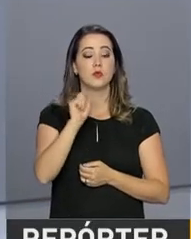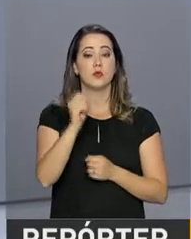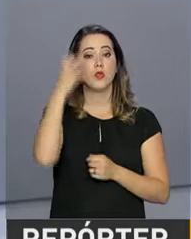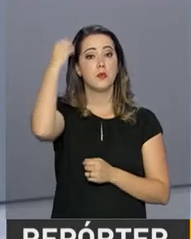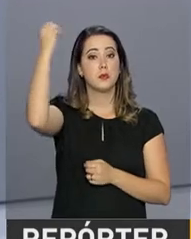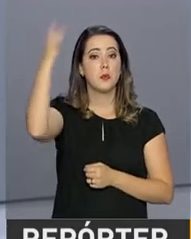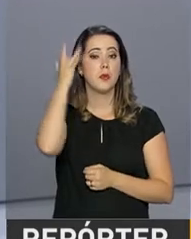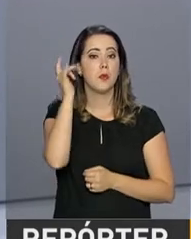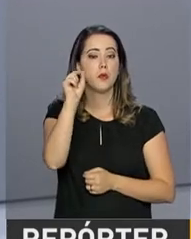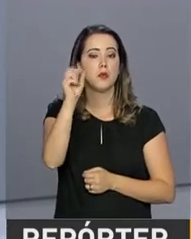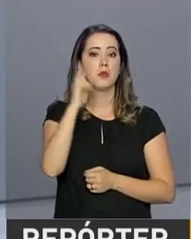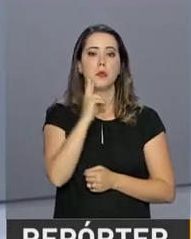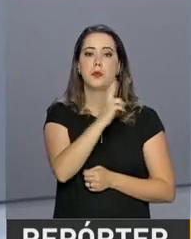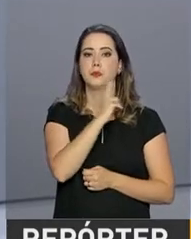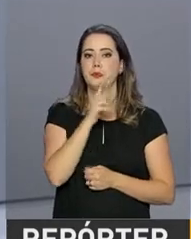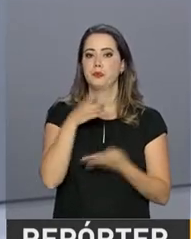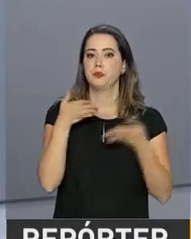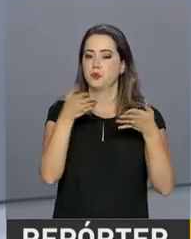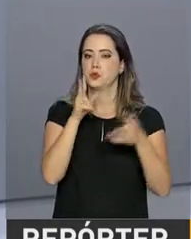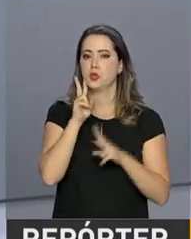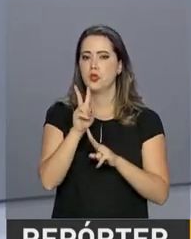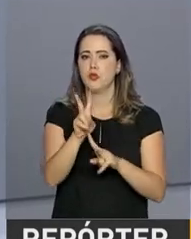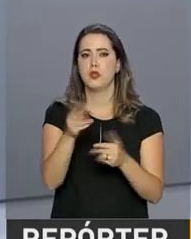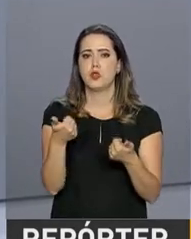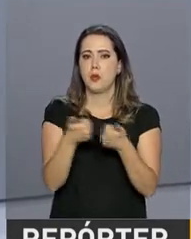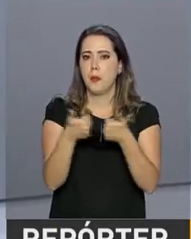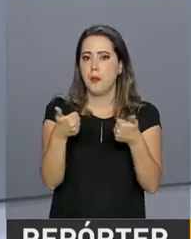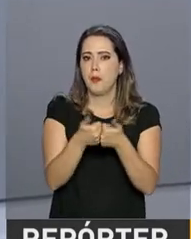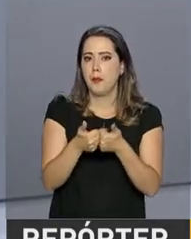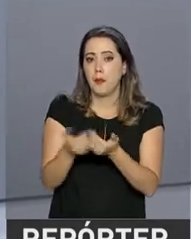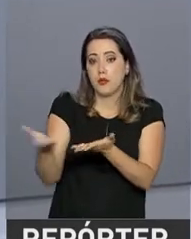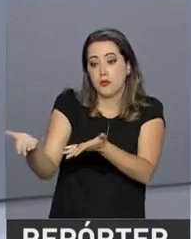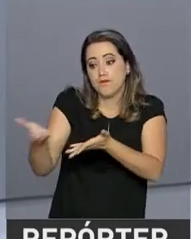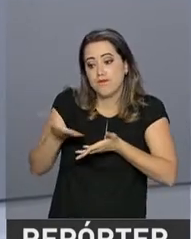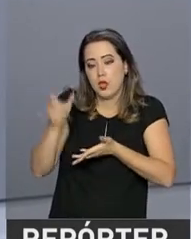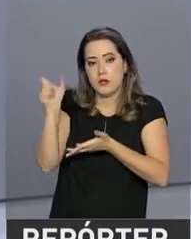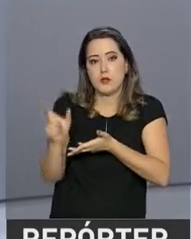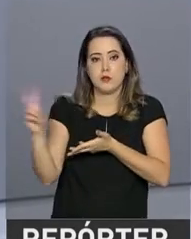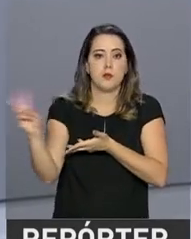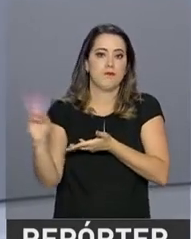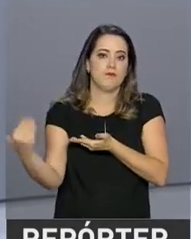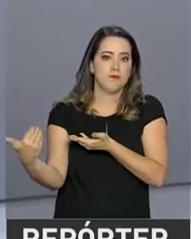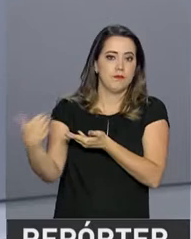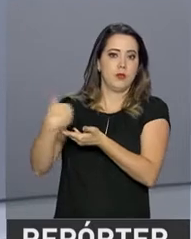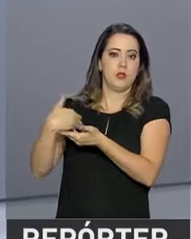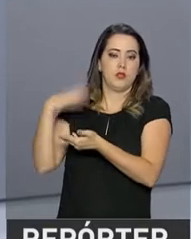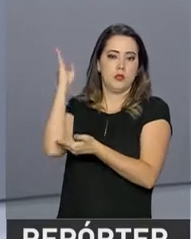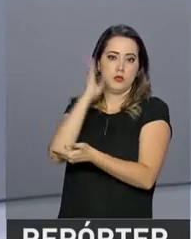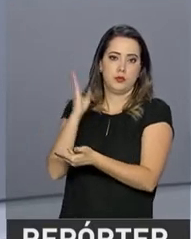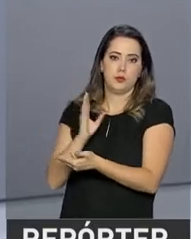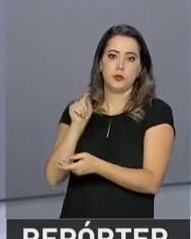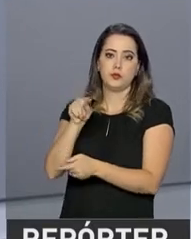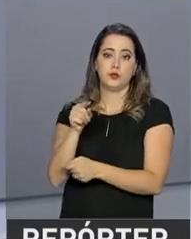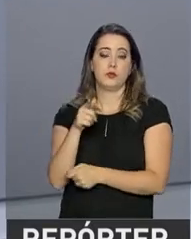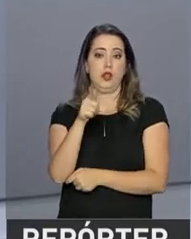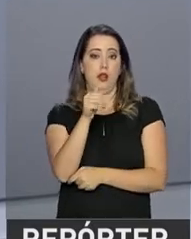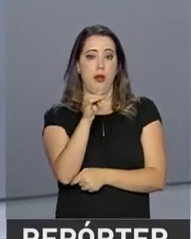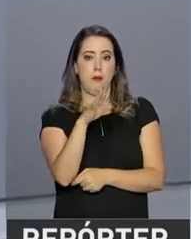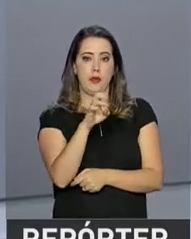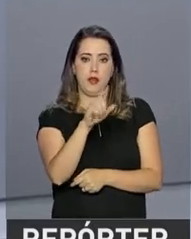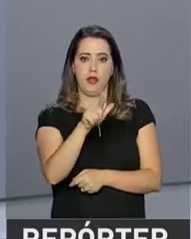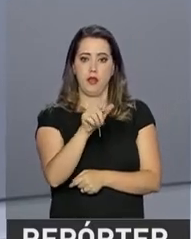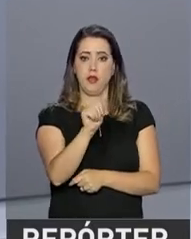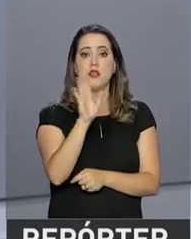temer viaja amanhã para roraima para acompanhar o trabalho de acolhida dos imigrantes venezuelanos a repórter gabriela noronha já